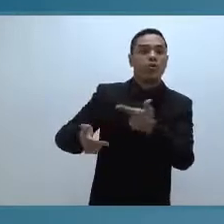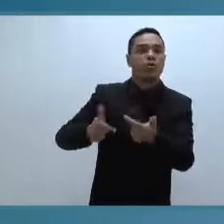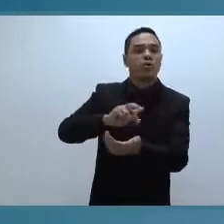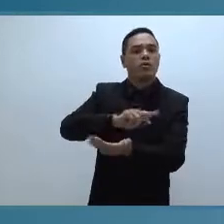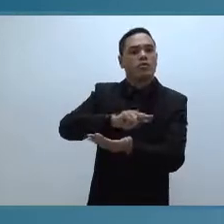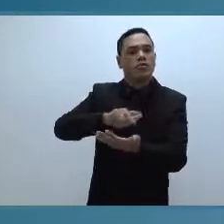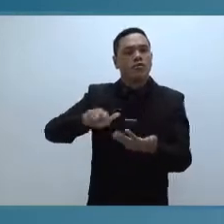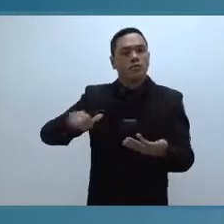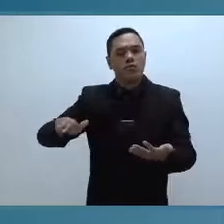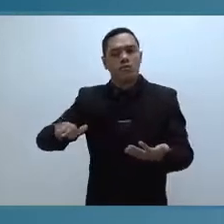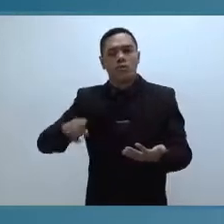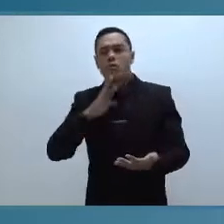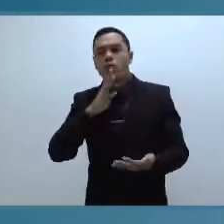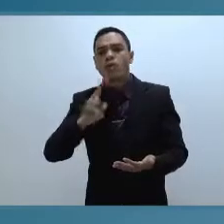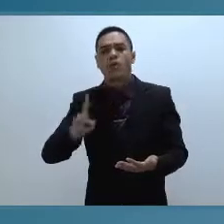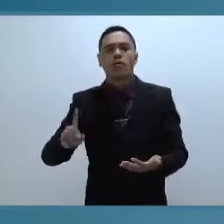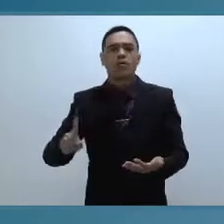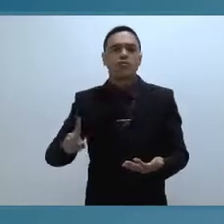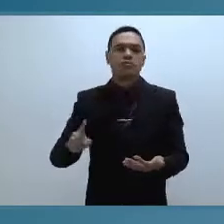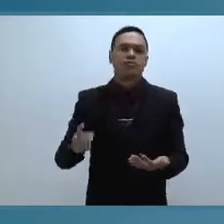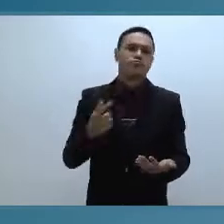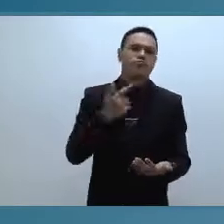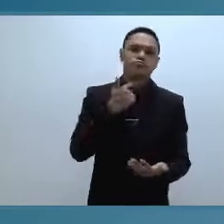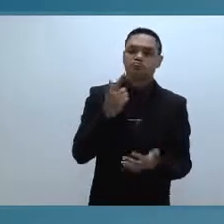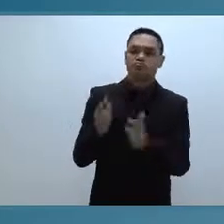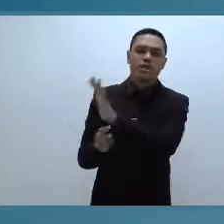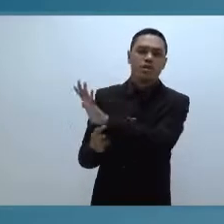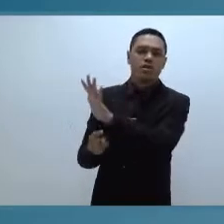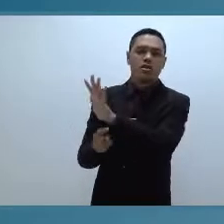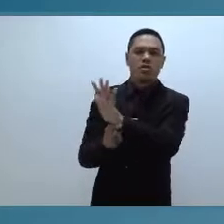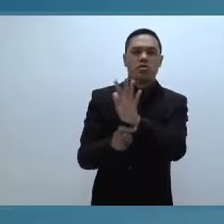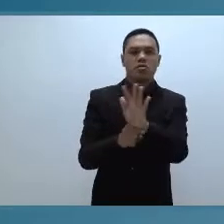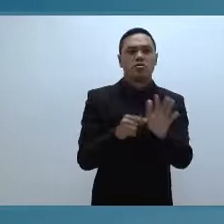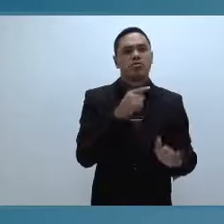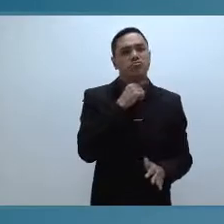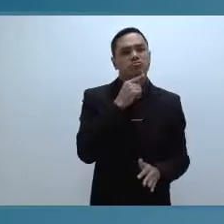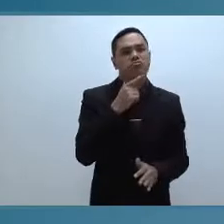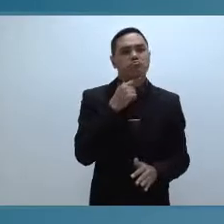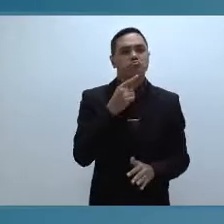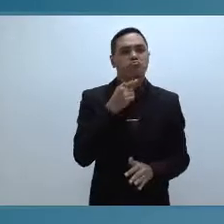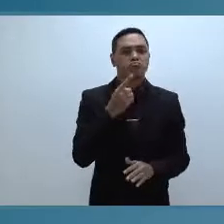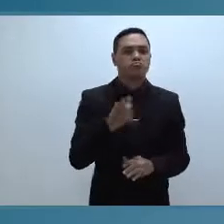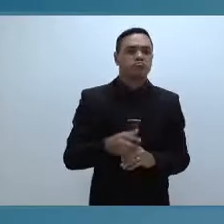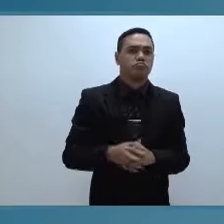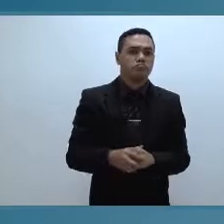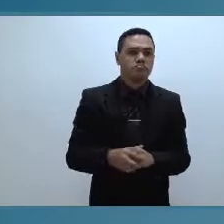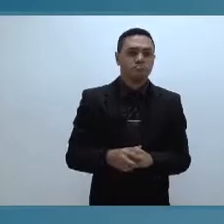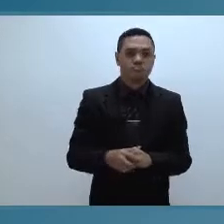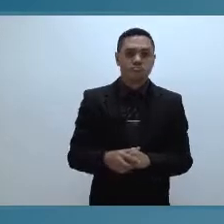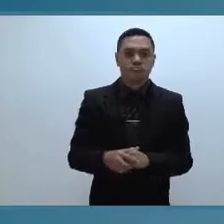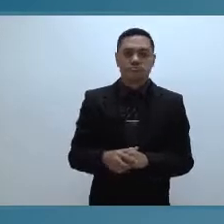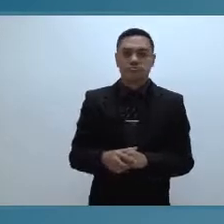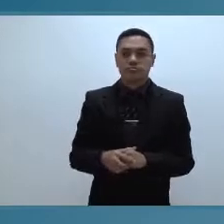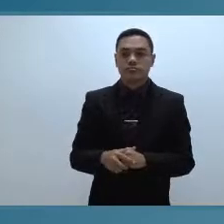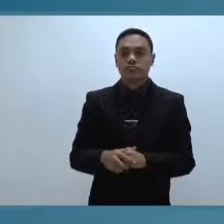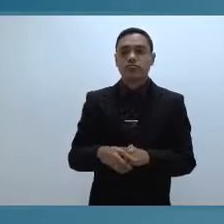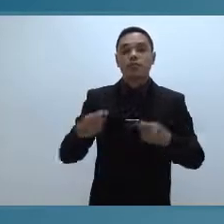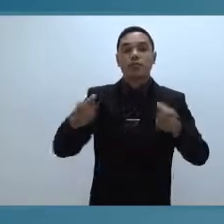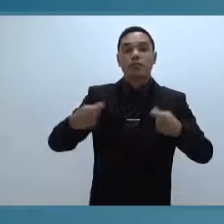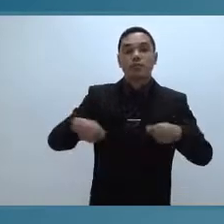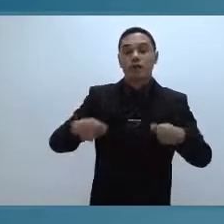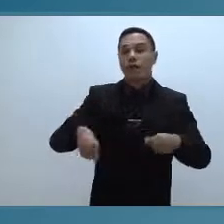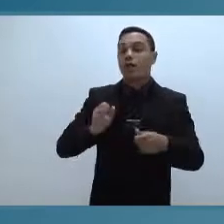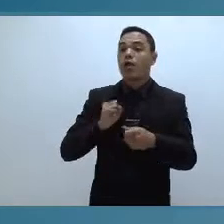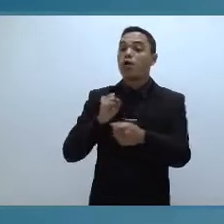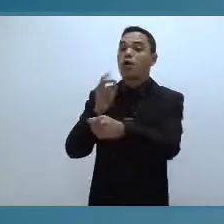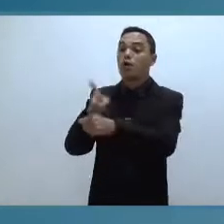é fundamental para uma boa atuação jurisdicional. Sem conhecer a região, sem conhecer as pessoas,